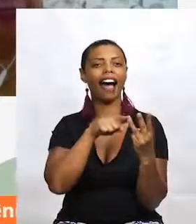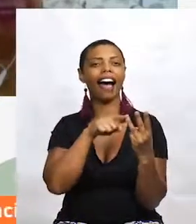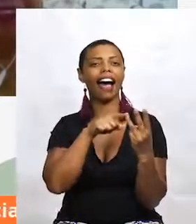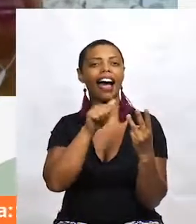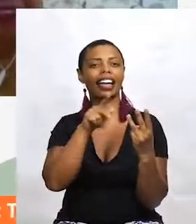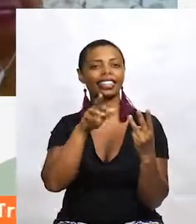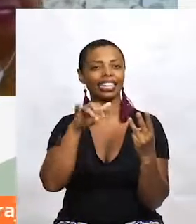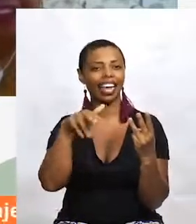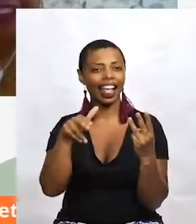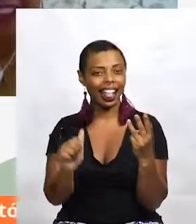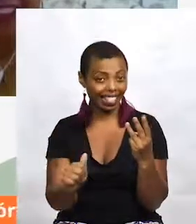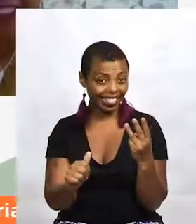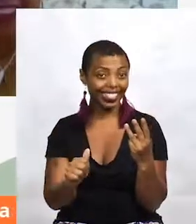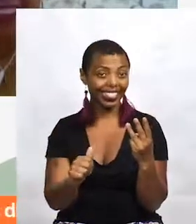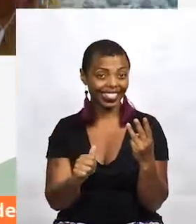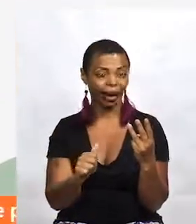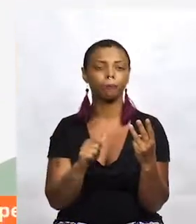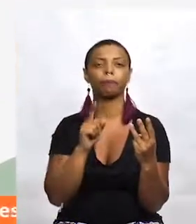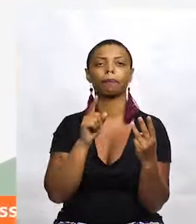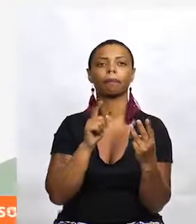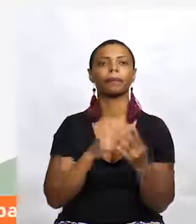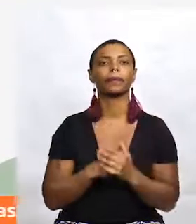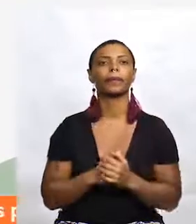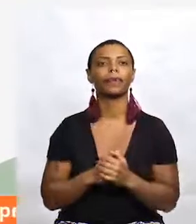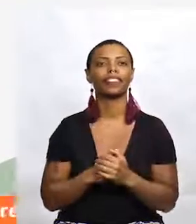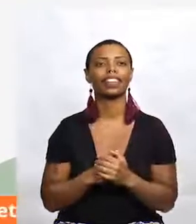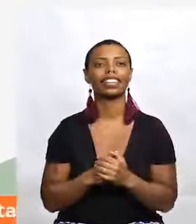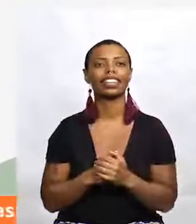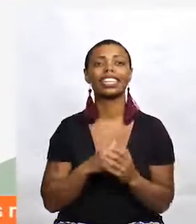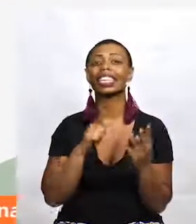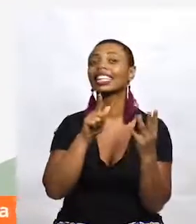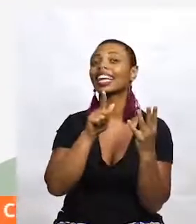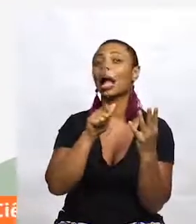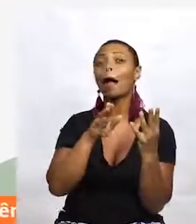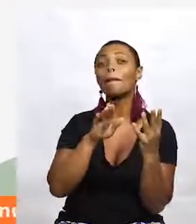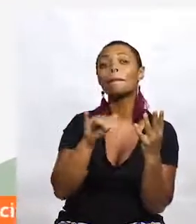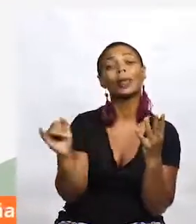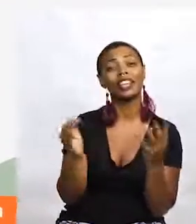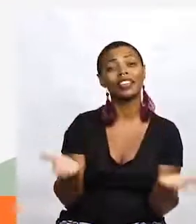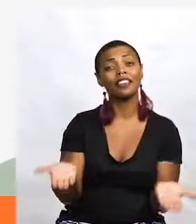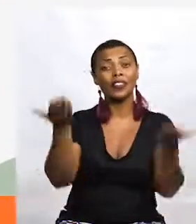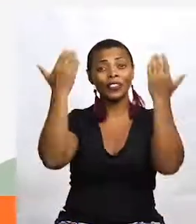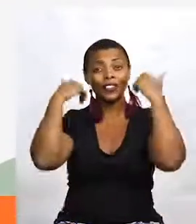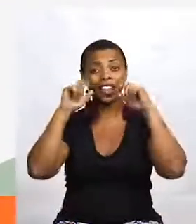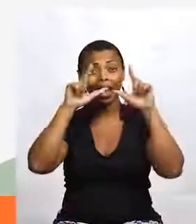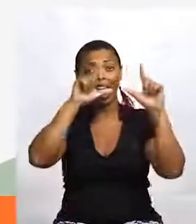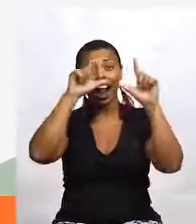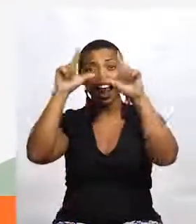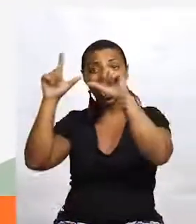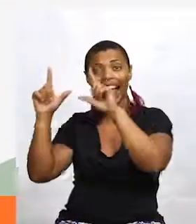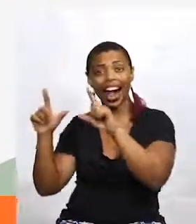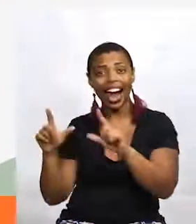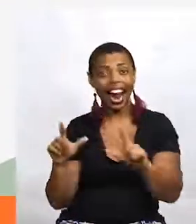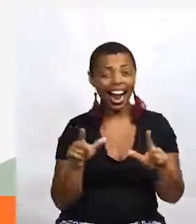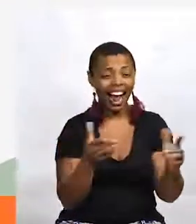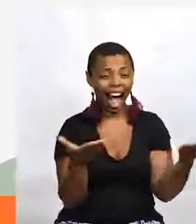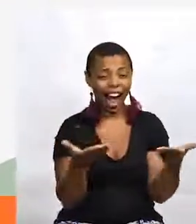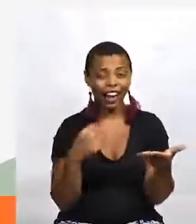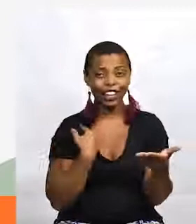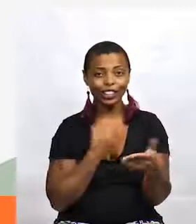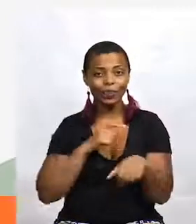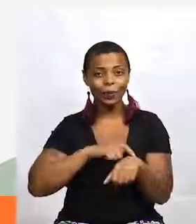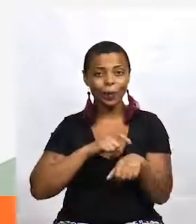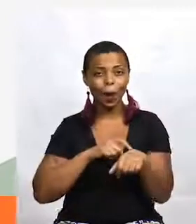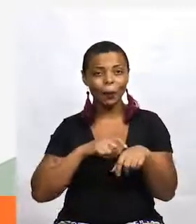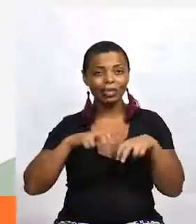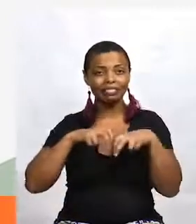professora Adriana, a professora Adriana e a minha querida Gabi, para vir aqui nesse momento agora de roda, os